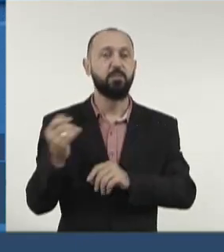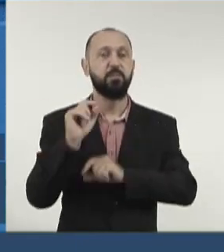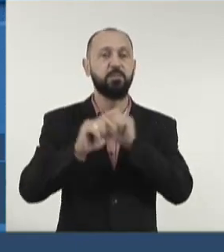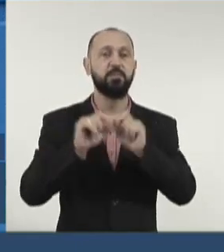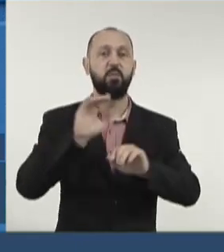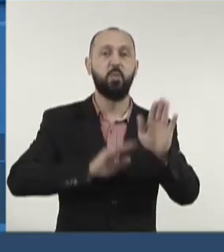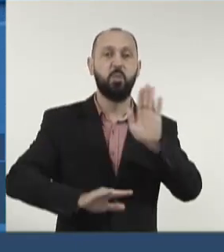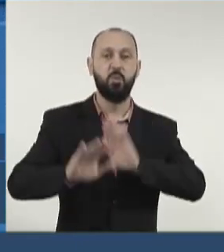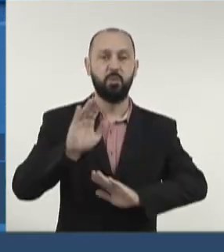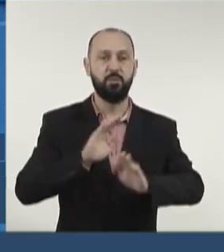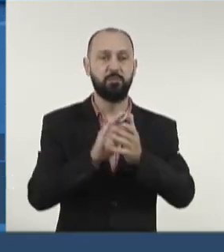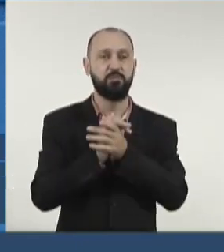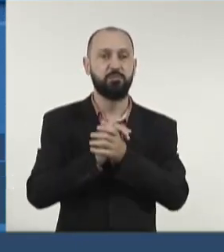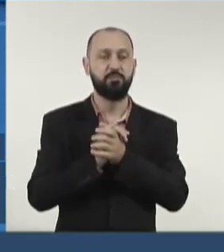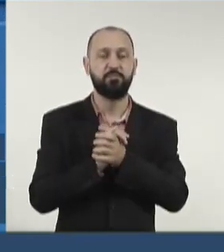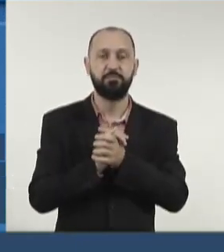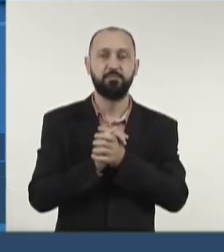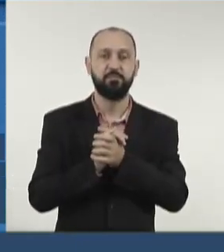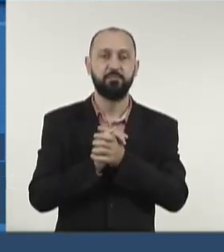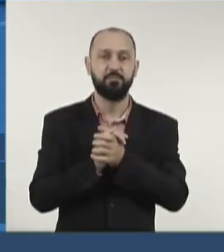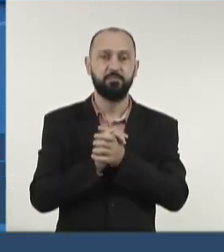ter um cuidado, porque quando sai